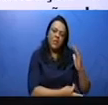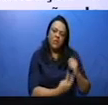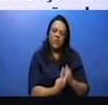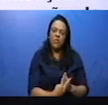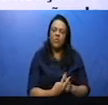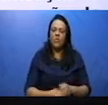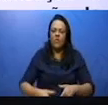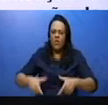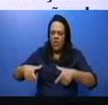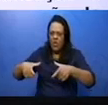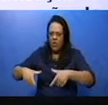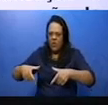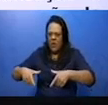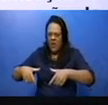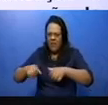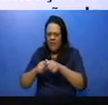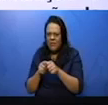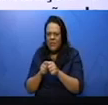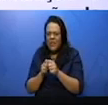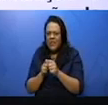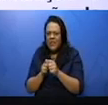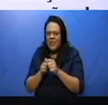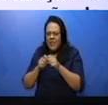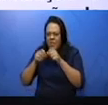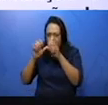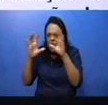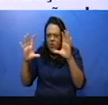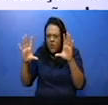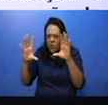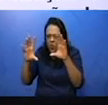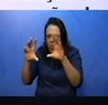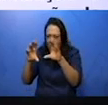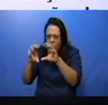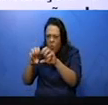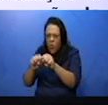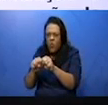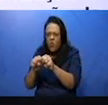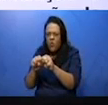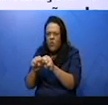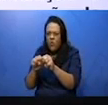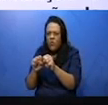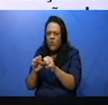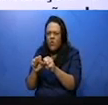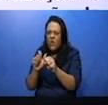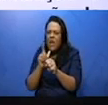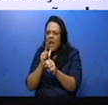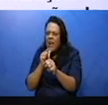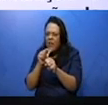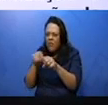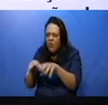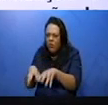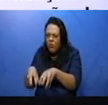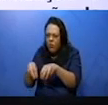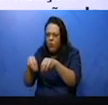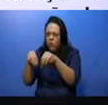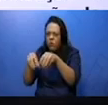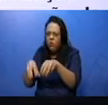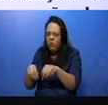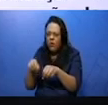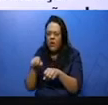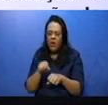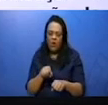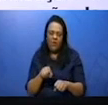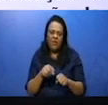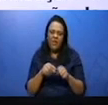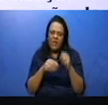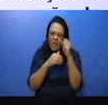sombrio. Olha já a presença do sombrio, do mistério. Nenhuma